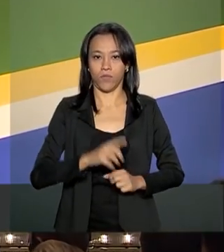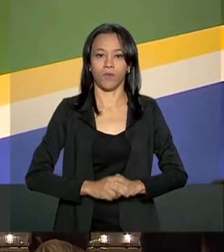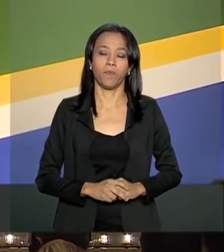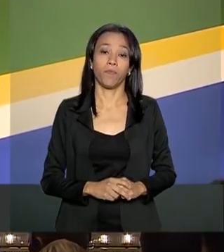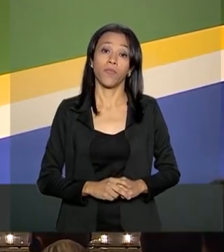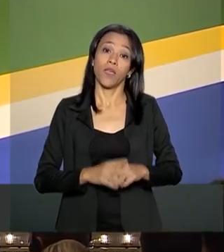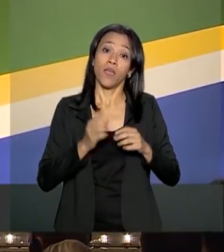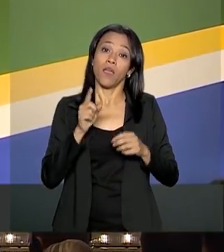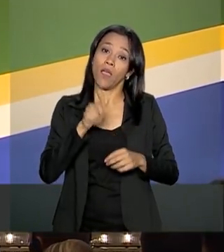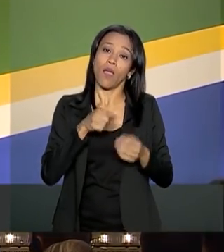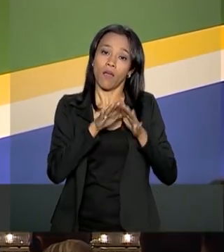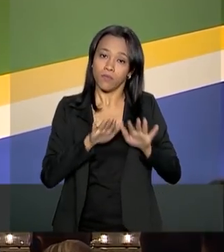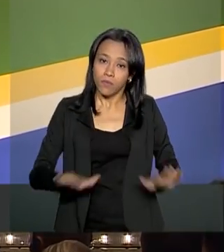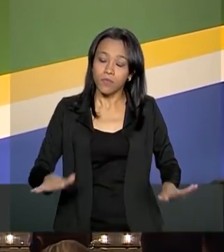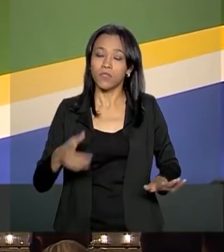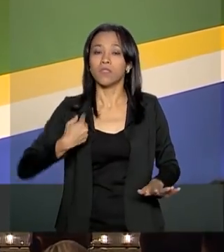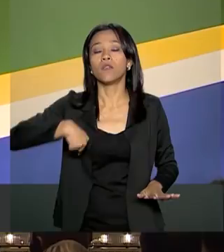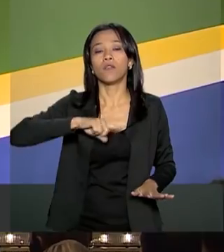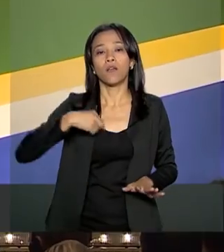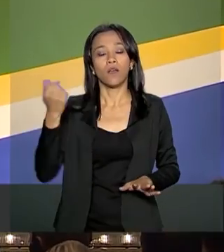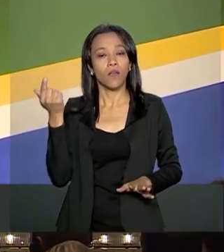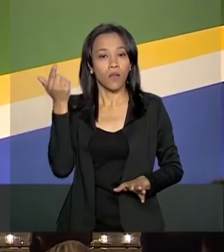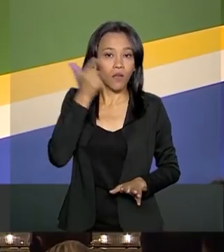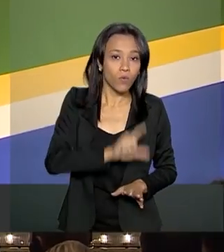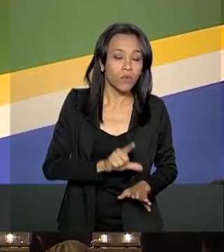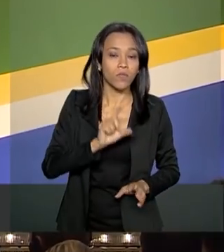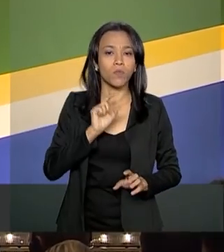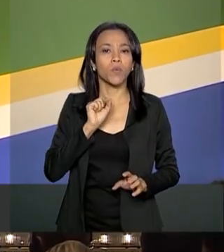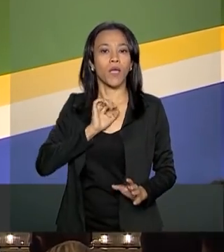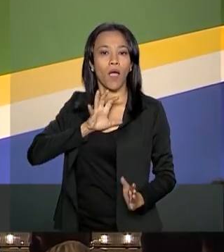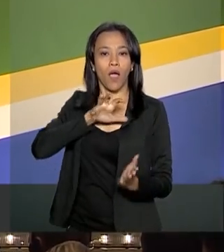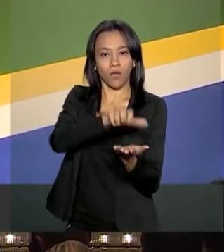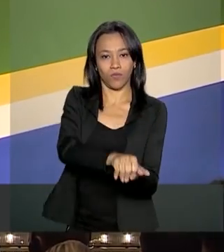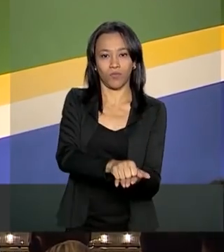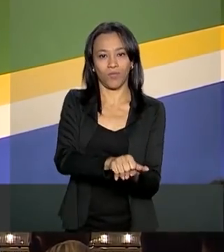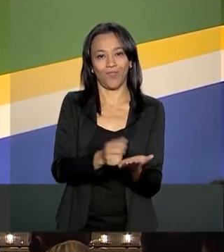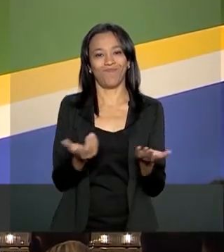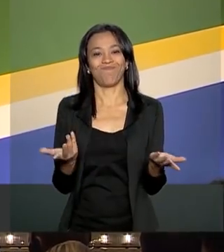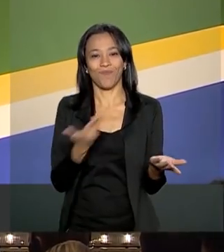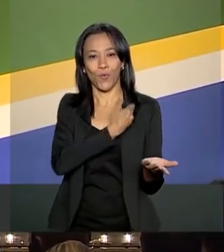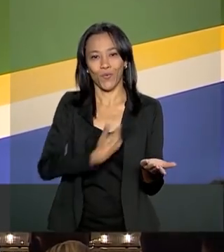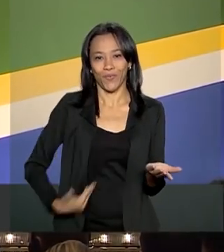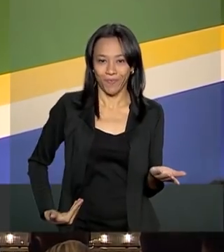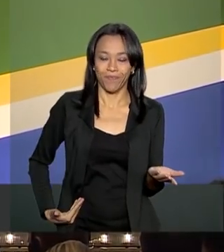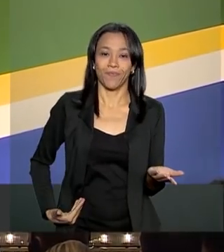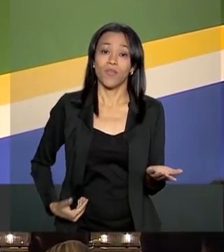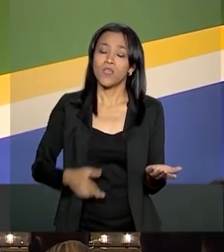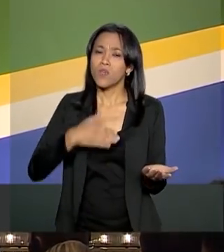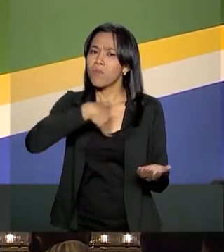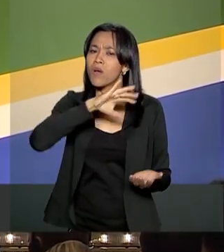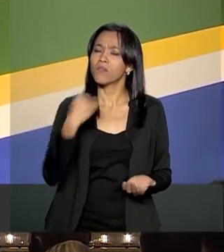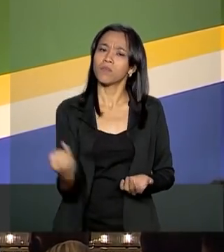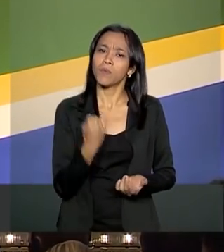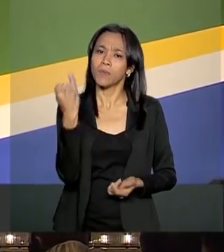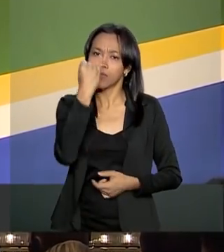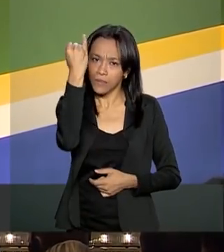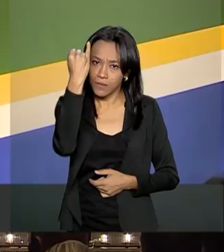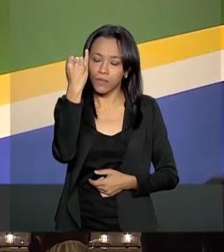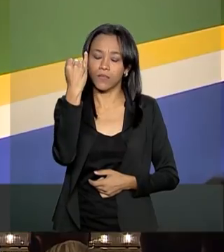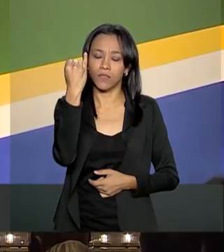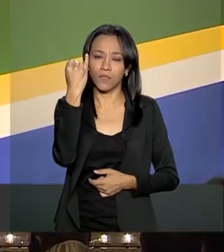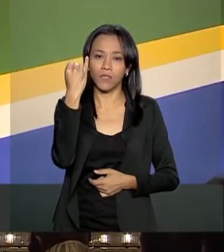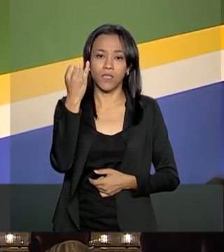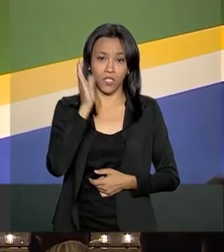E dessa forma, nós conseguimos assumir o governo. E o que é mais importante, o que